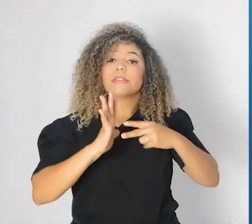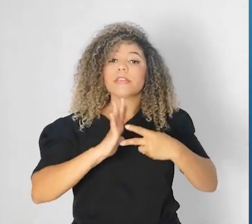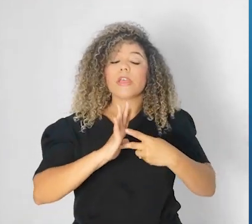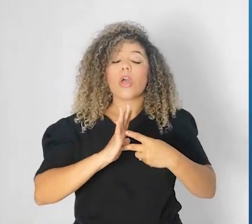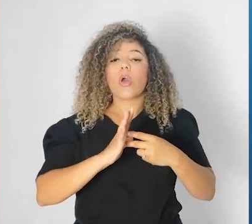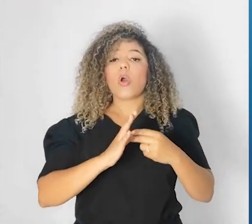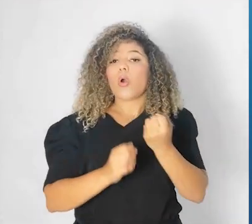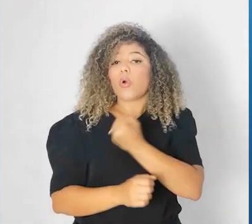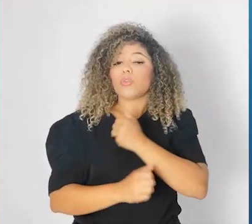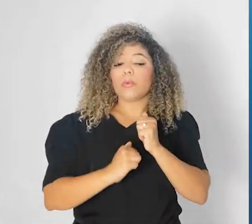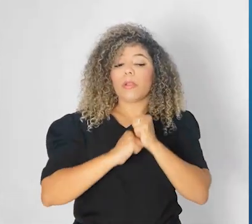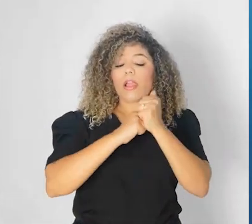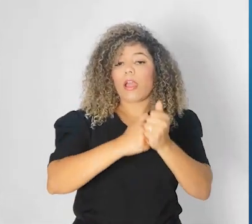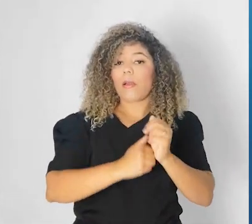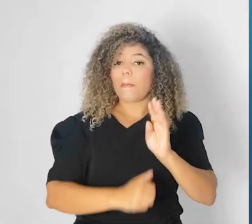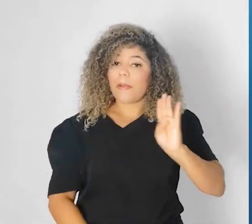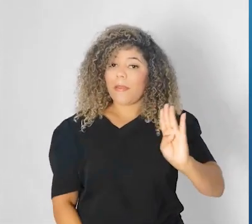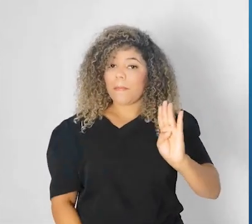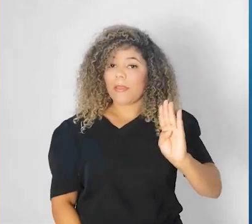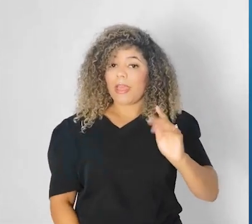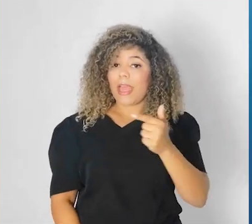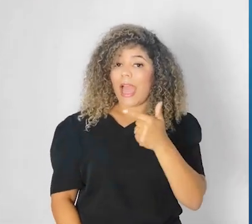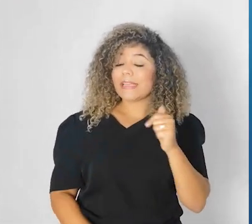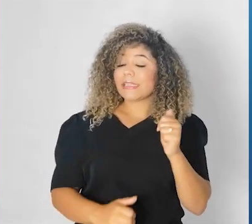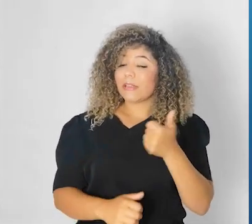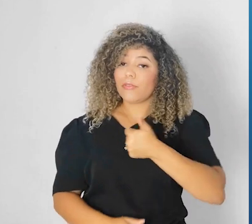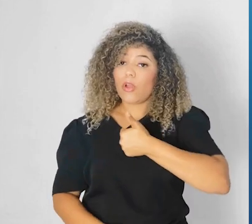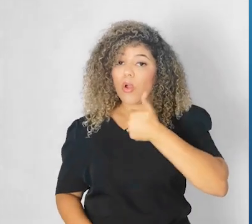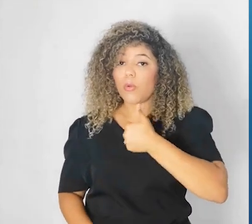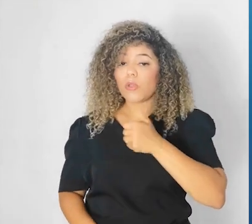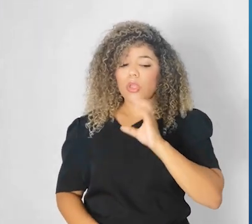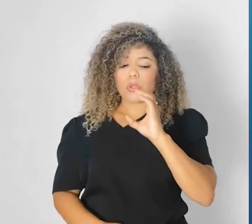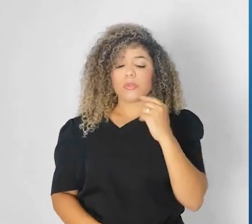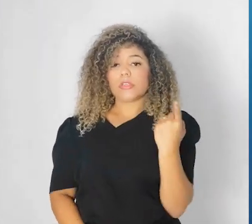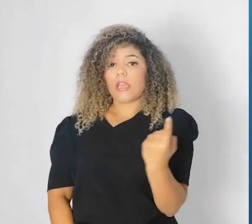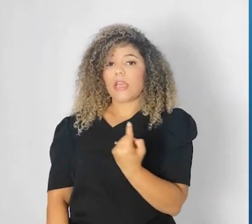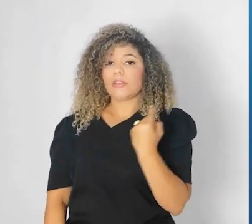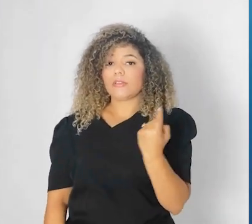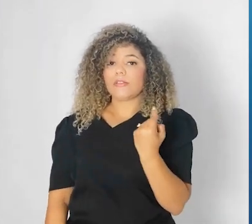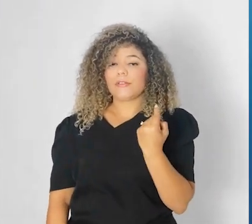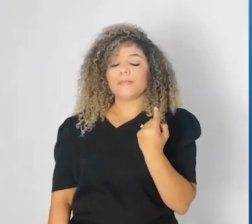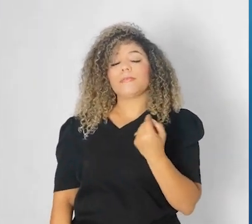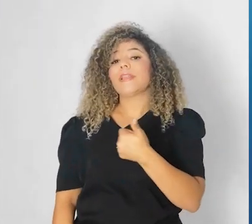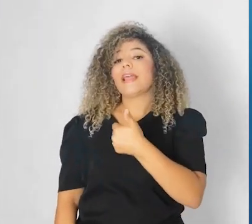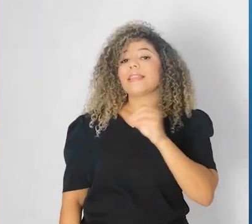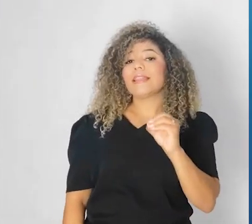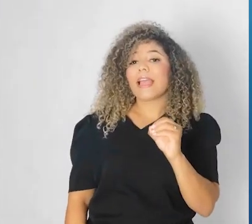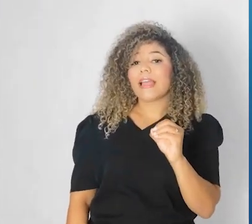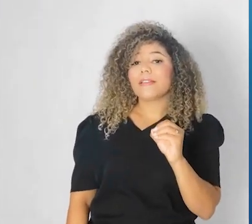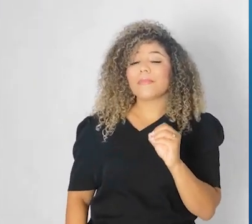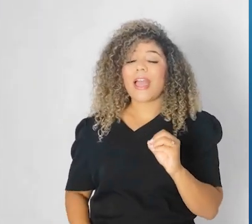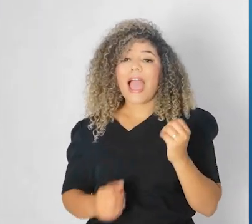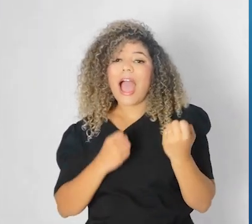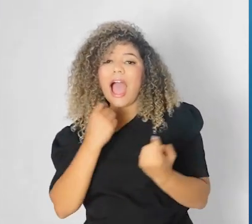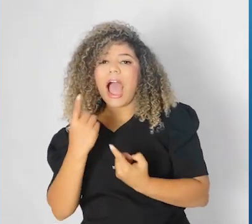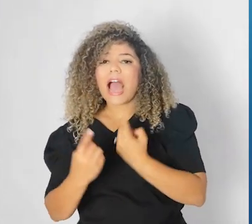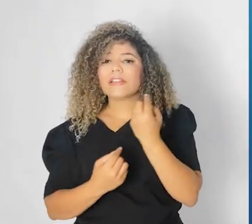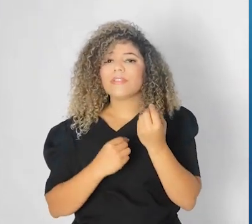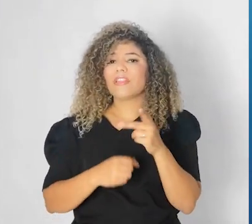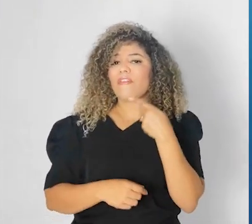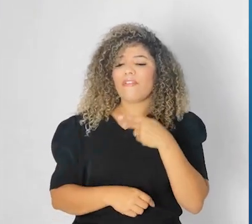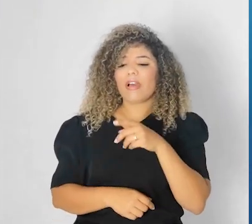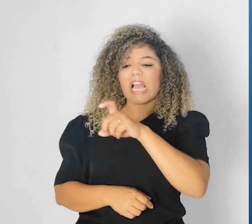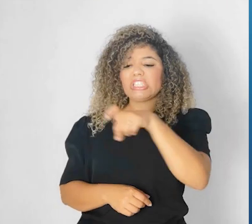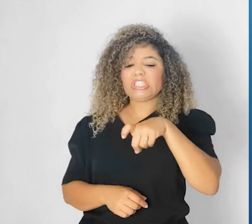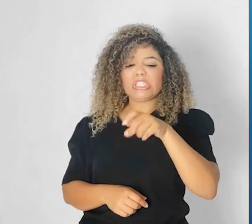não mostra é 1. E o c seria quem está sozinho, que no caso o 10. Pessoal, nem sempre vai ser usado x e y,